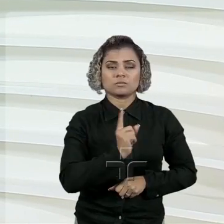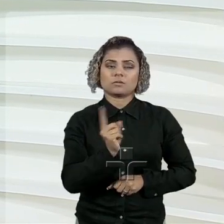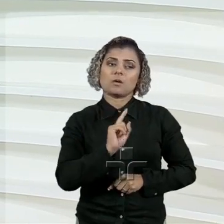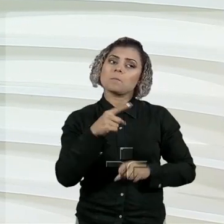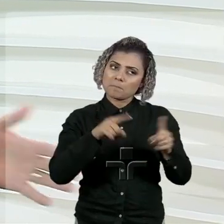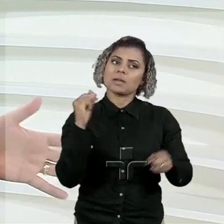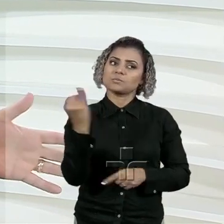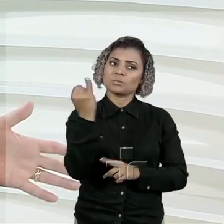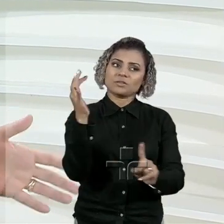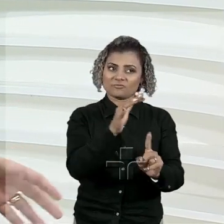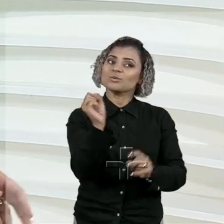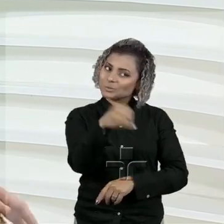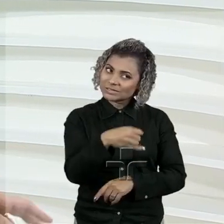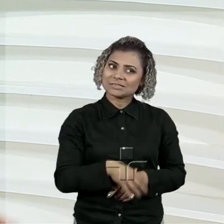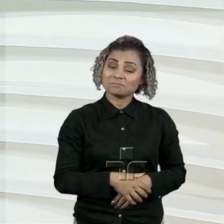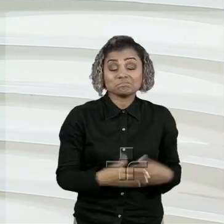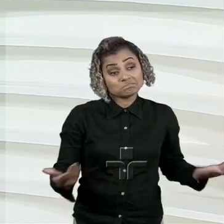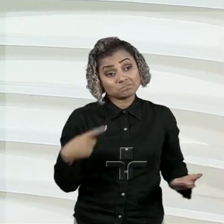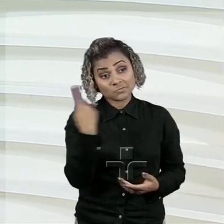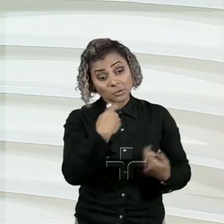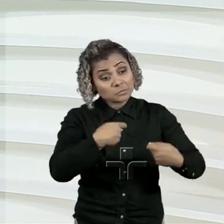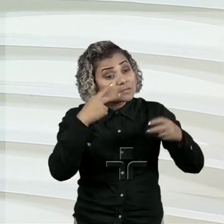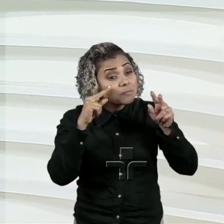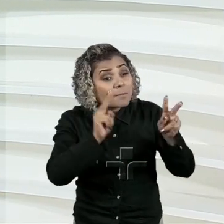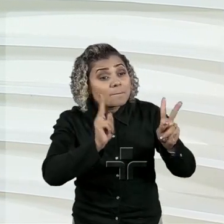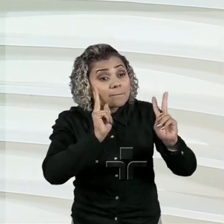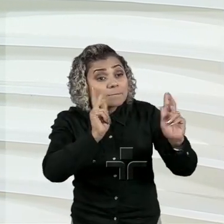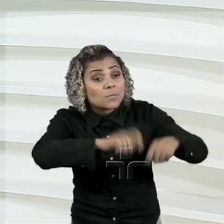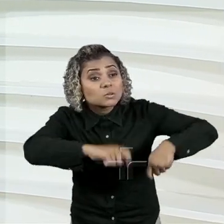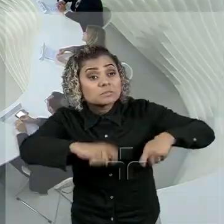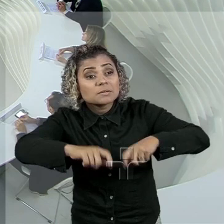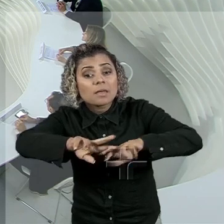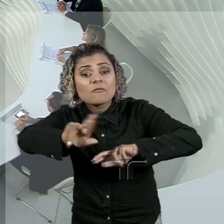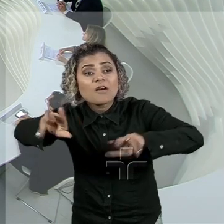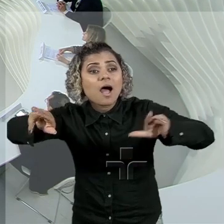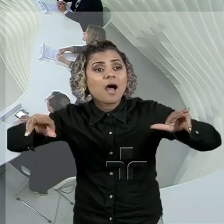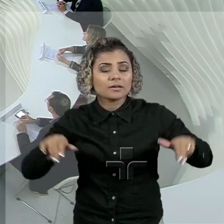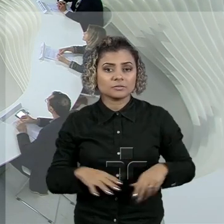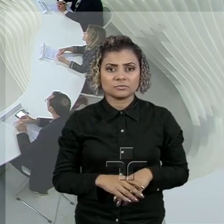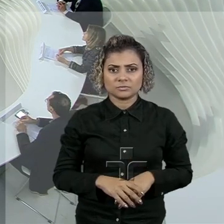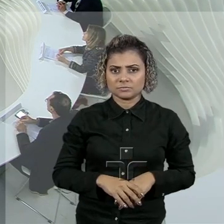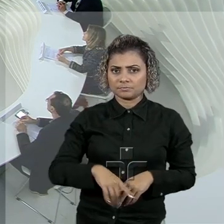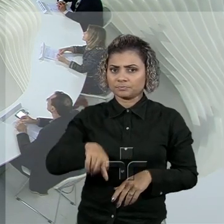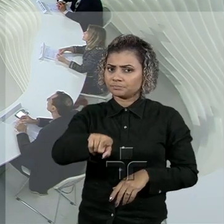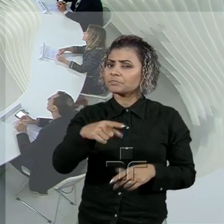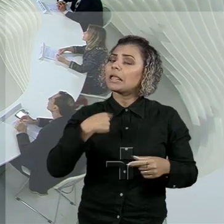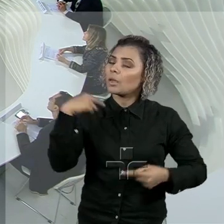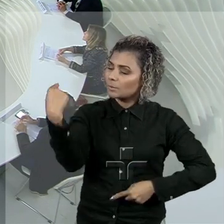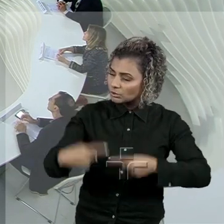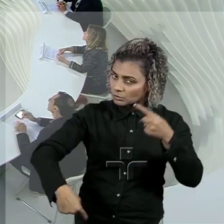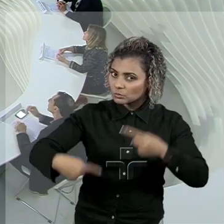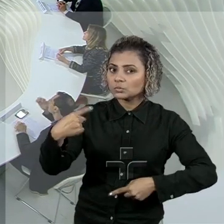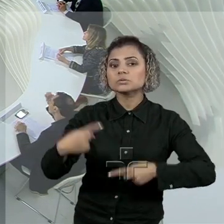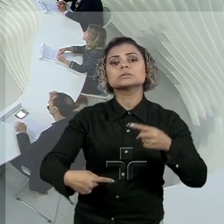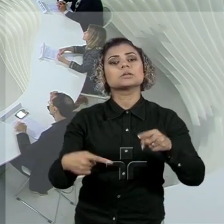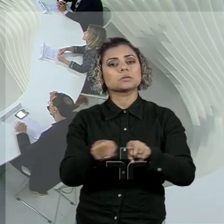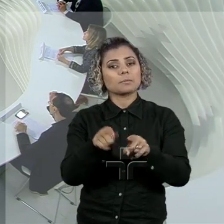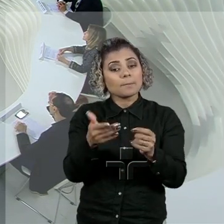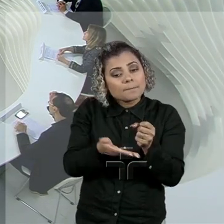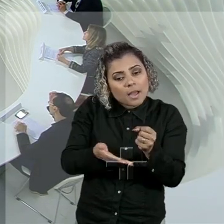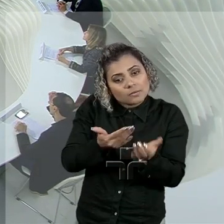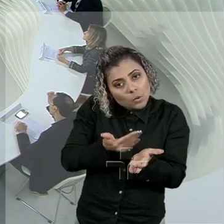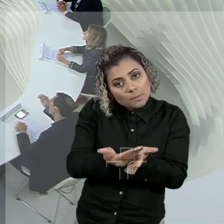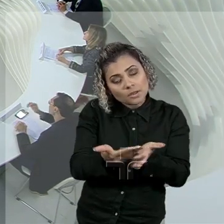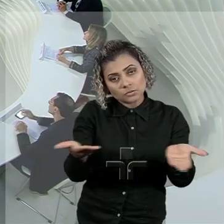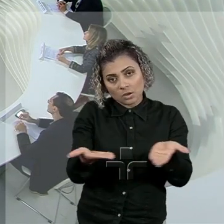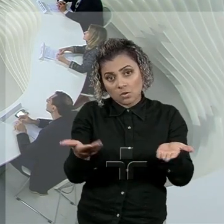foi importante. A gente precisa olhar para todas as possibilidades. Isso pode ser adotado aqui? Ainda é uma discussão muito inicial, mas é